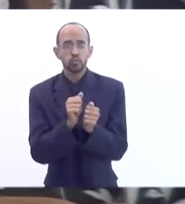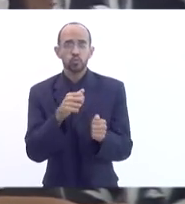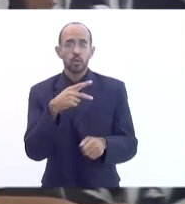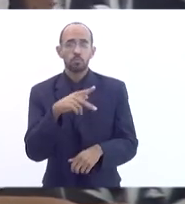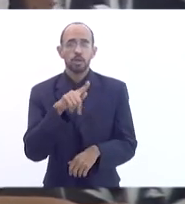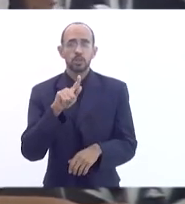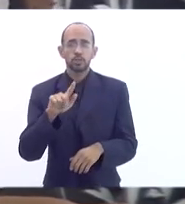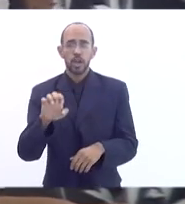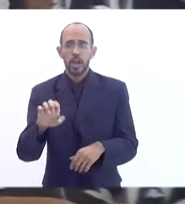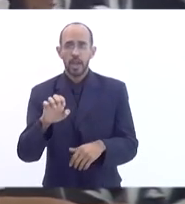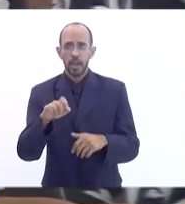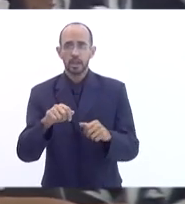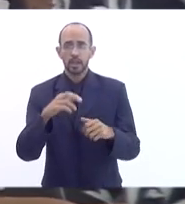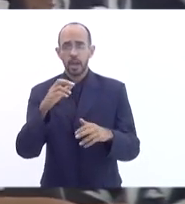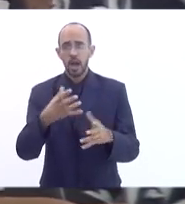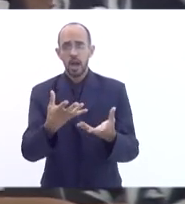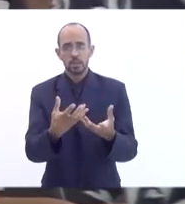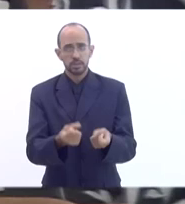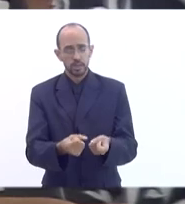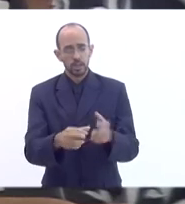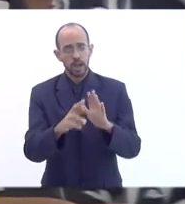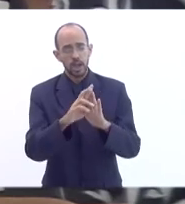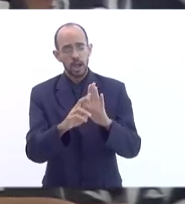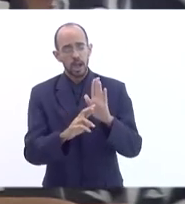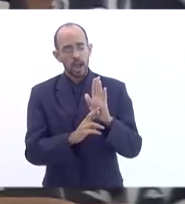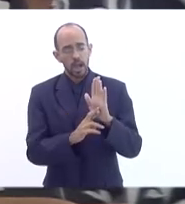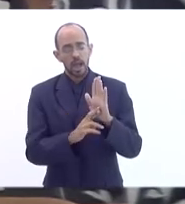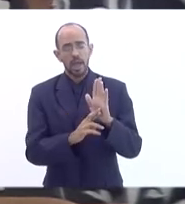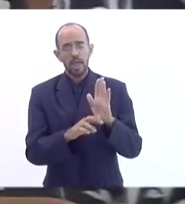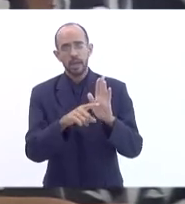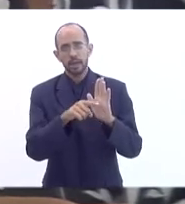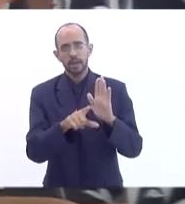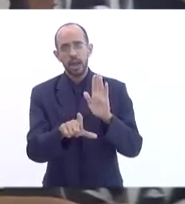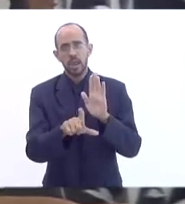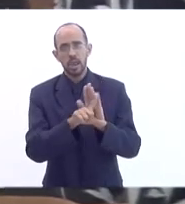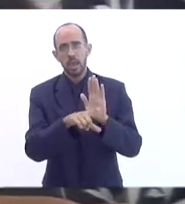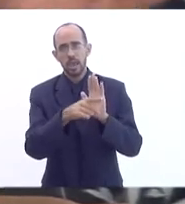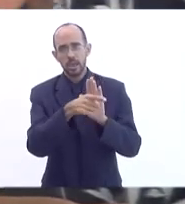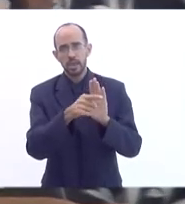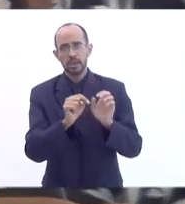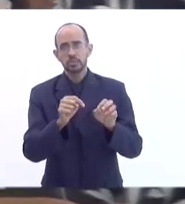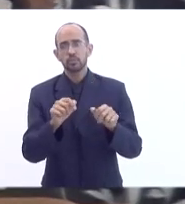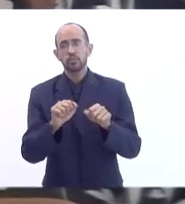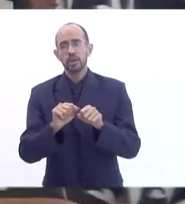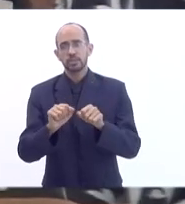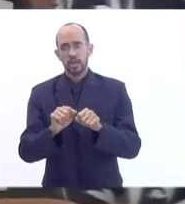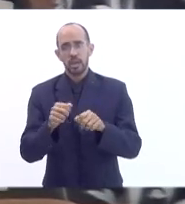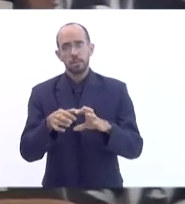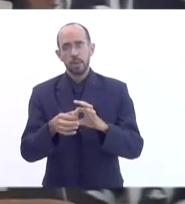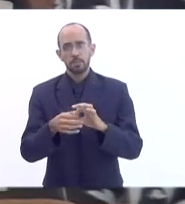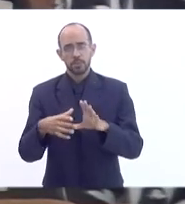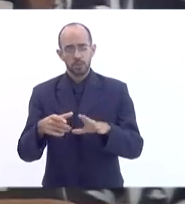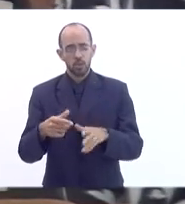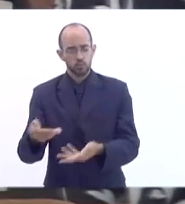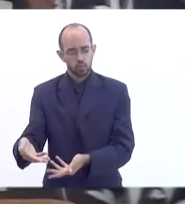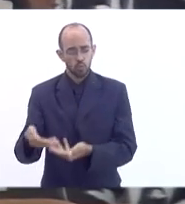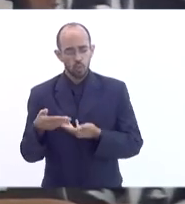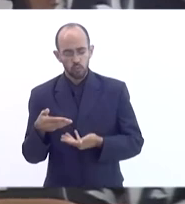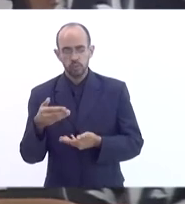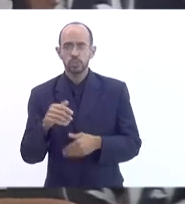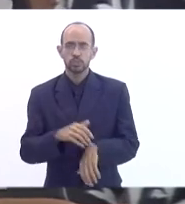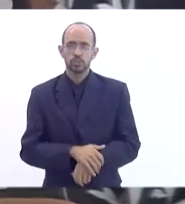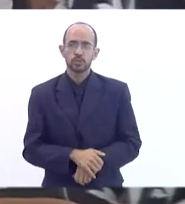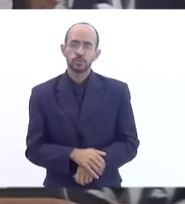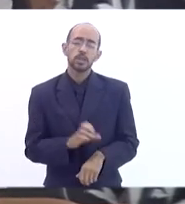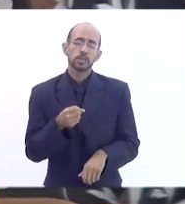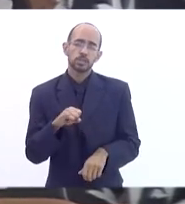e tomar decisão autorizado por nós que é efetivamente de permitir o chamamento uma